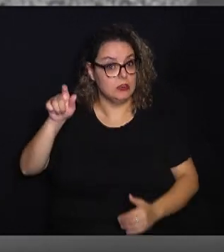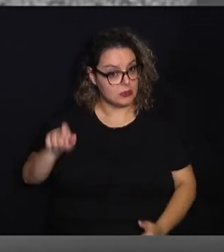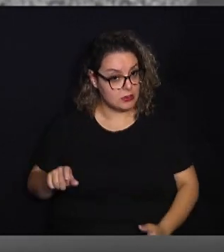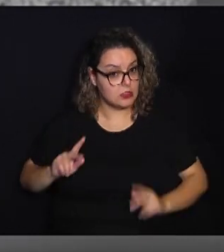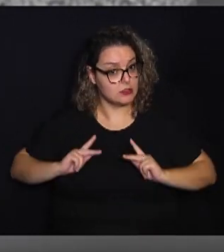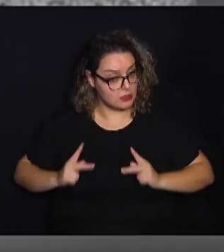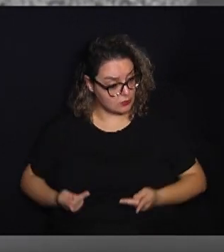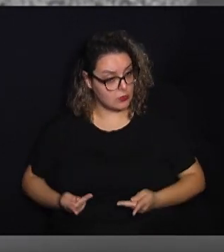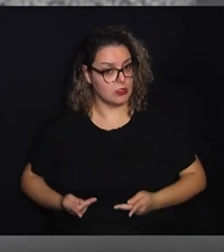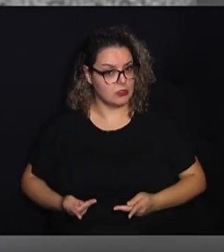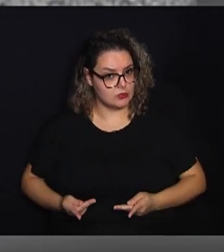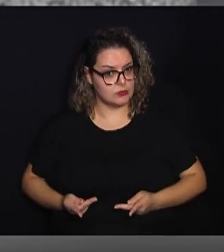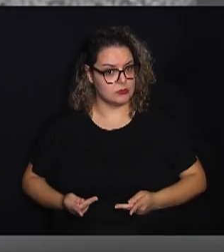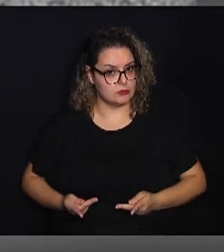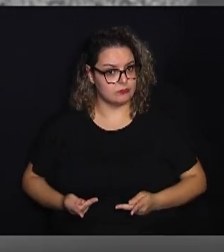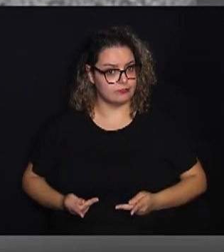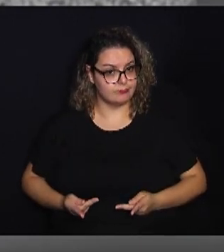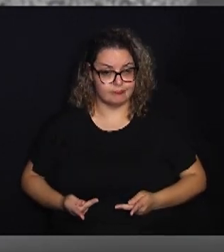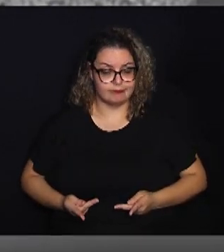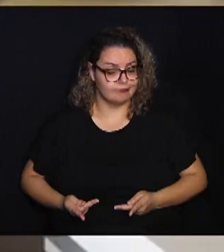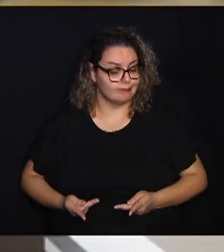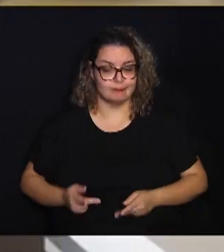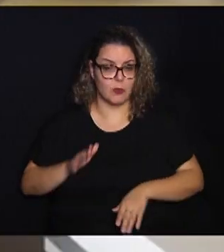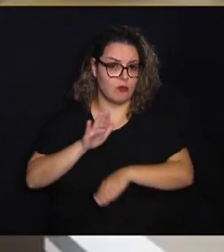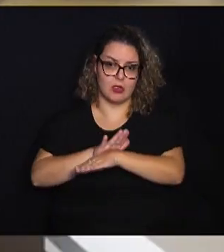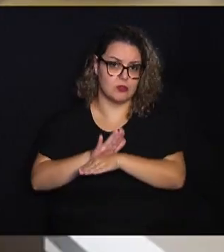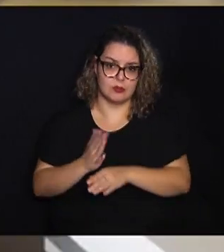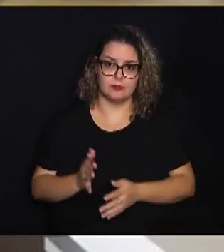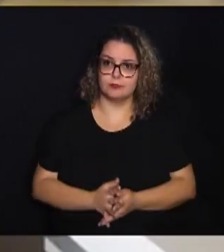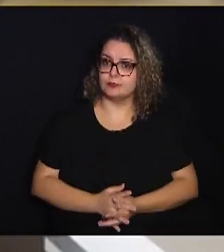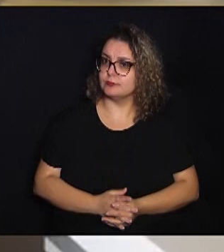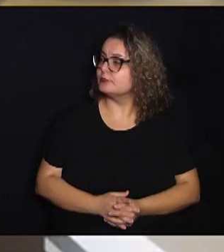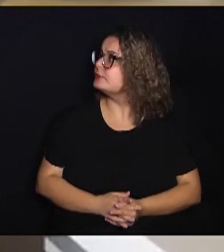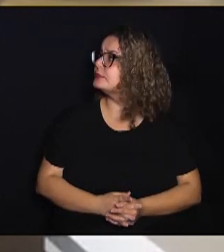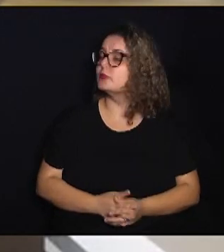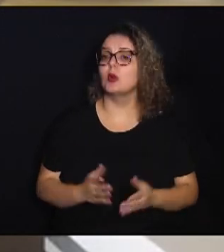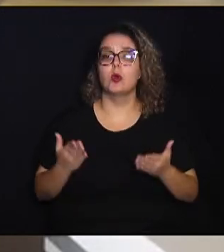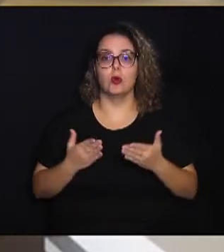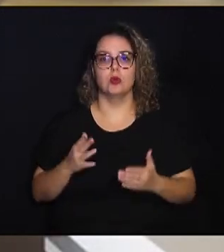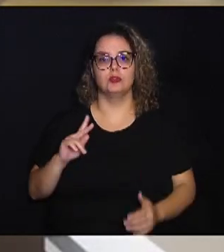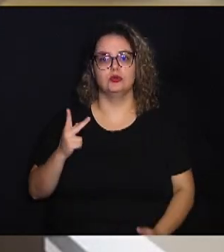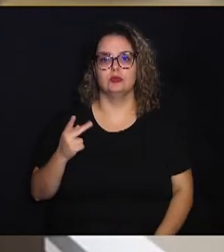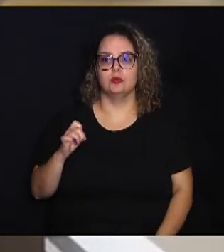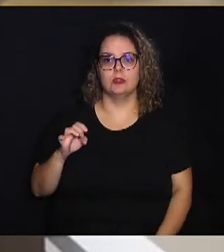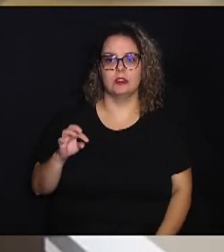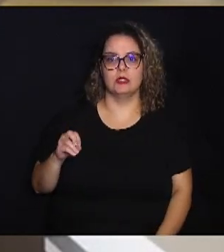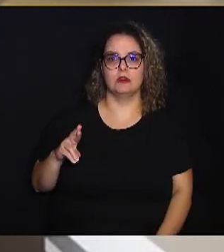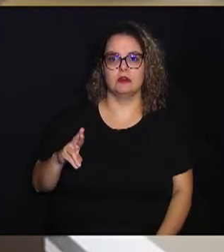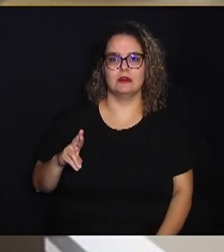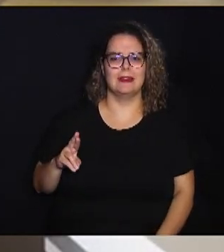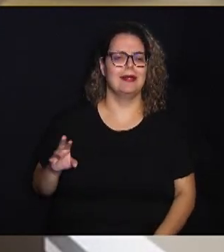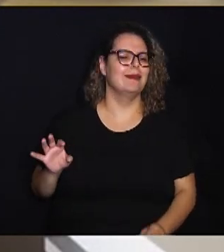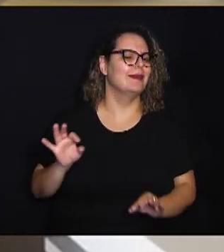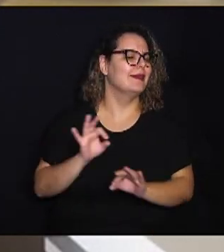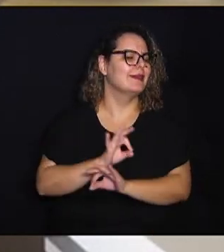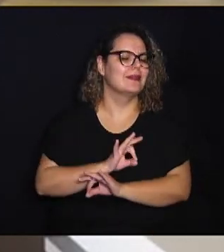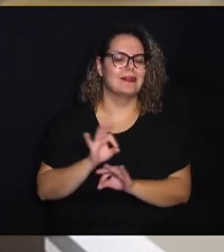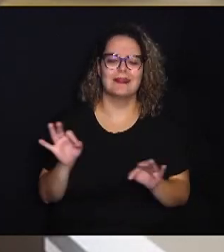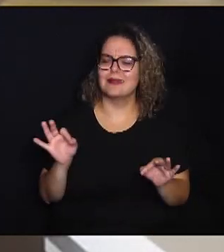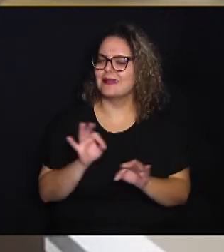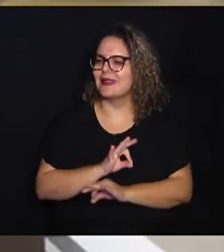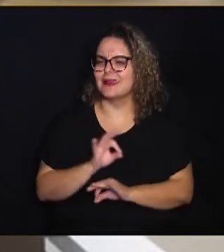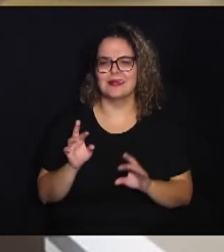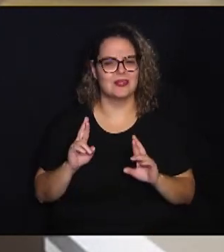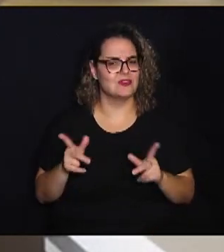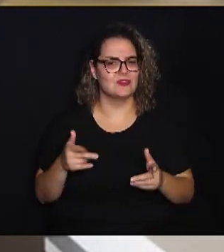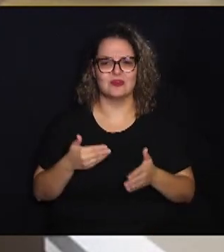humano, você não vai ajudá-lo. Hoje, o Heitor não me dá nada de diferente de qualquer